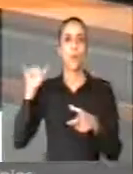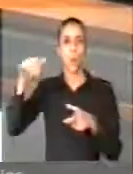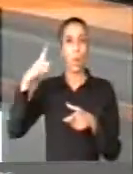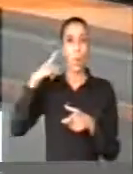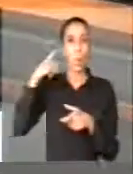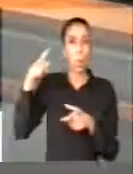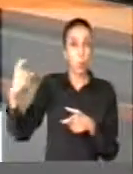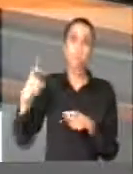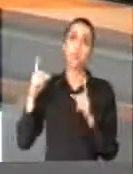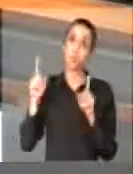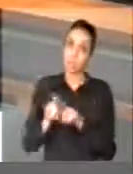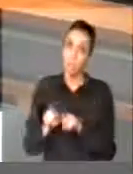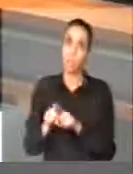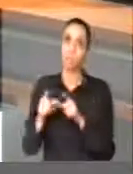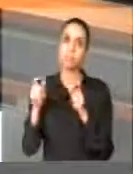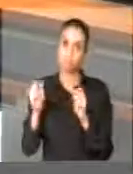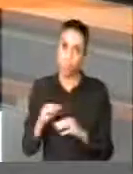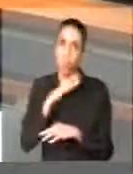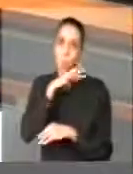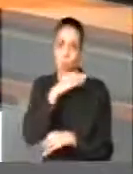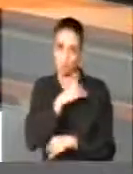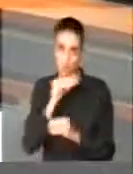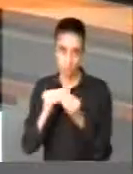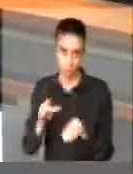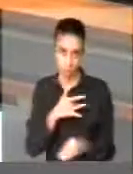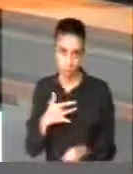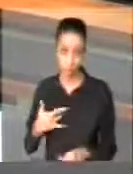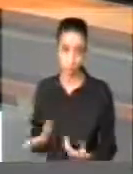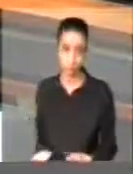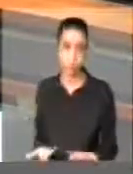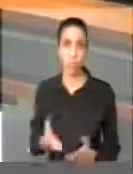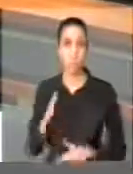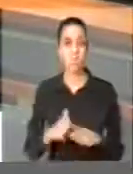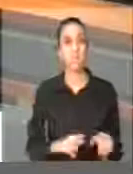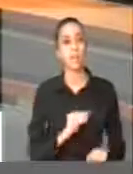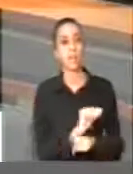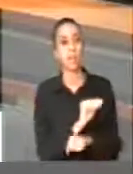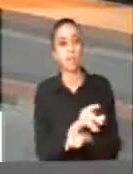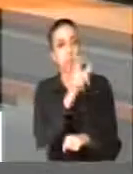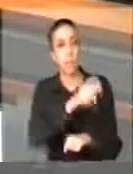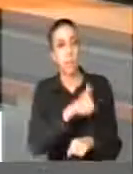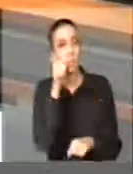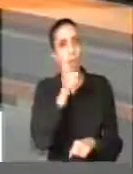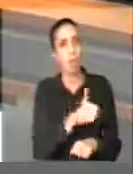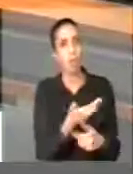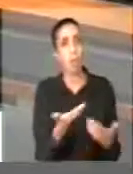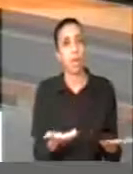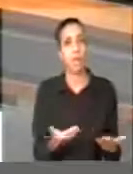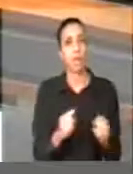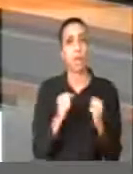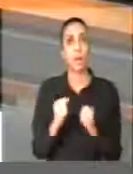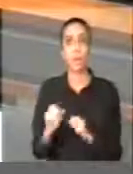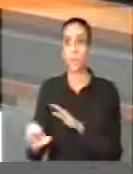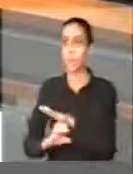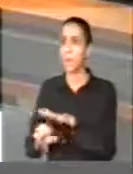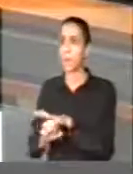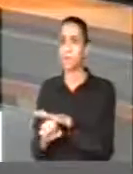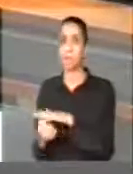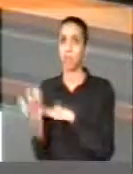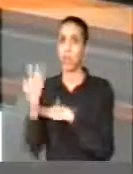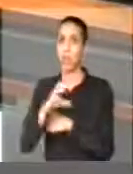no intuito de proteger a mulher, você acaba fazendo com que as empresas não queiram contratar as